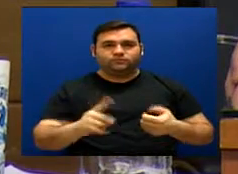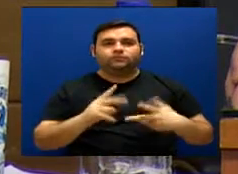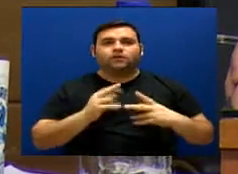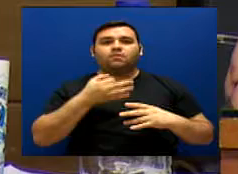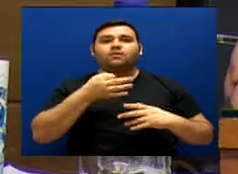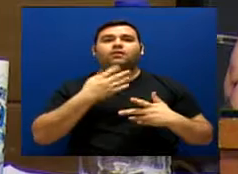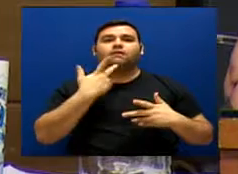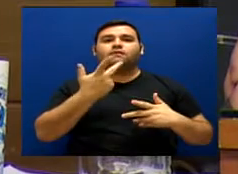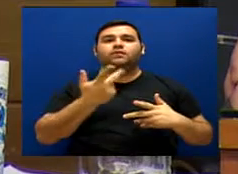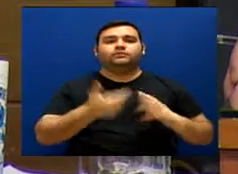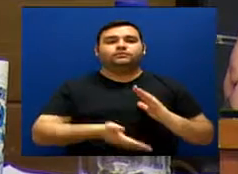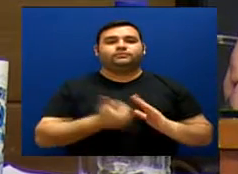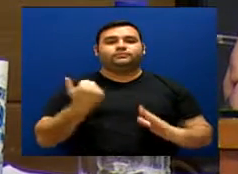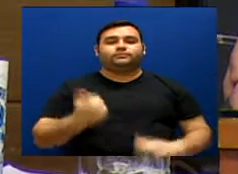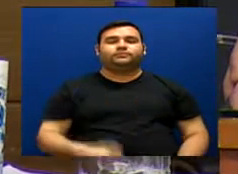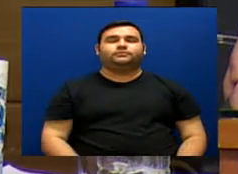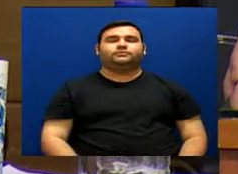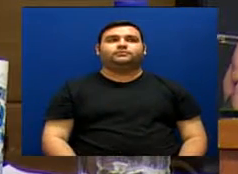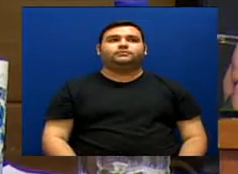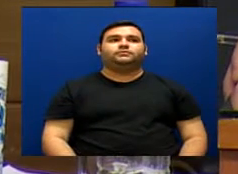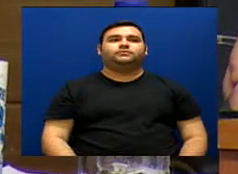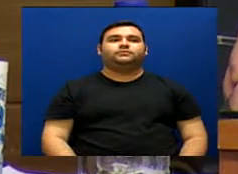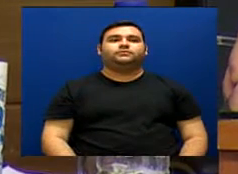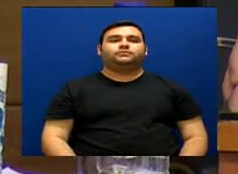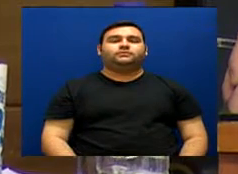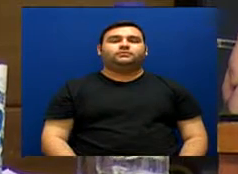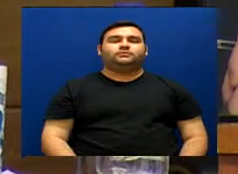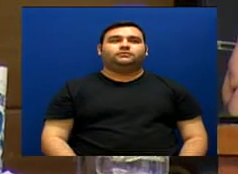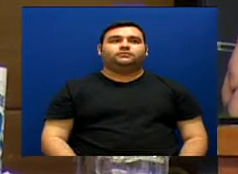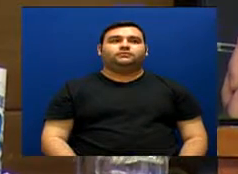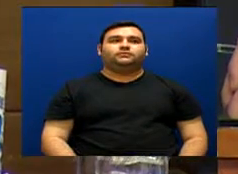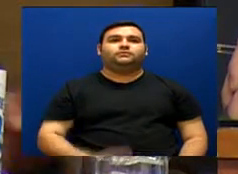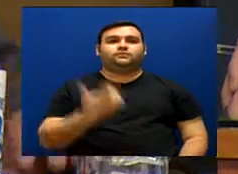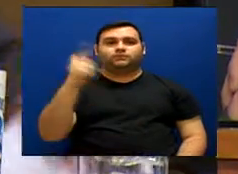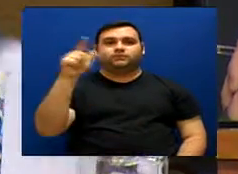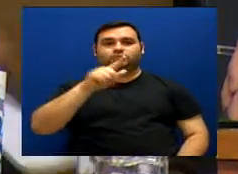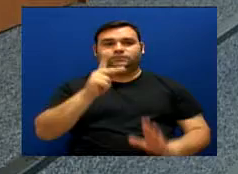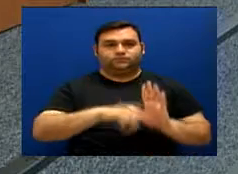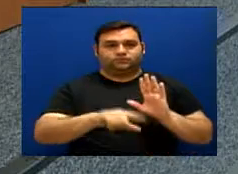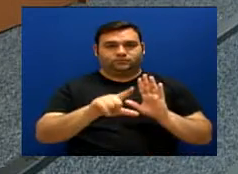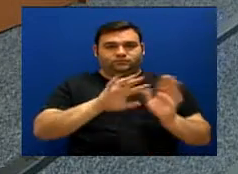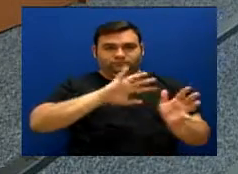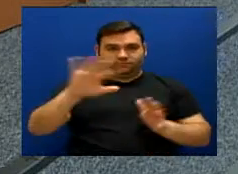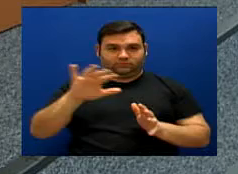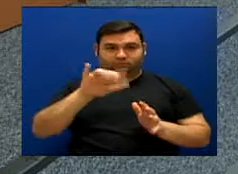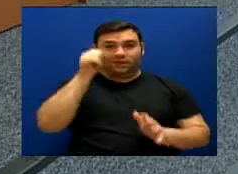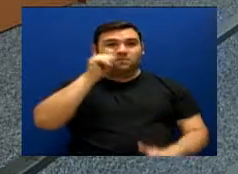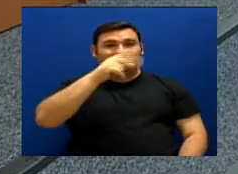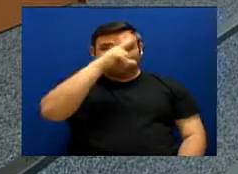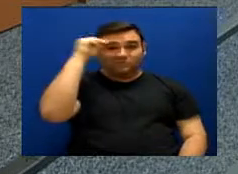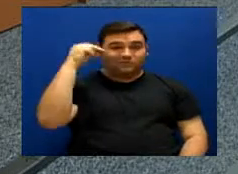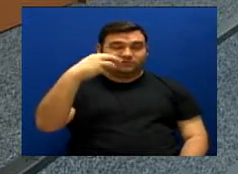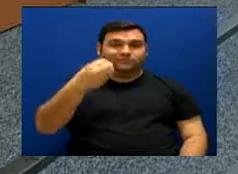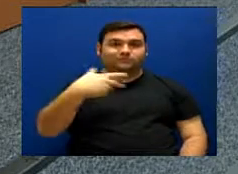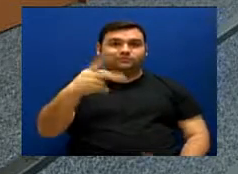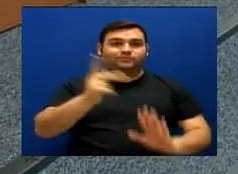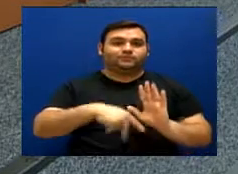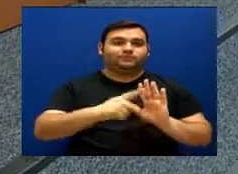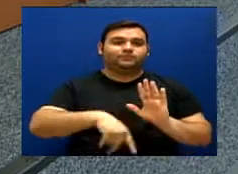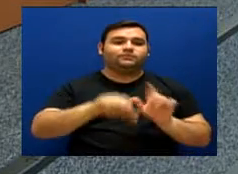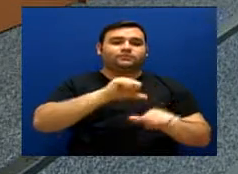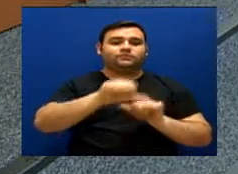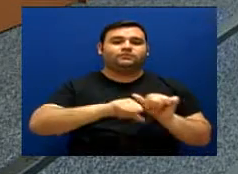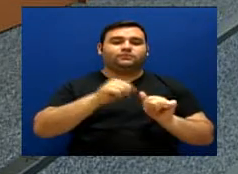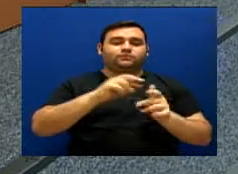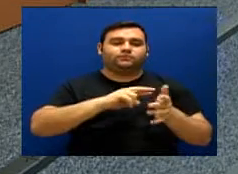manifestem. Retirada de pauta. Por uma sessão... projeto 215 da prefeita municipal